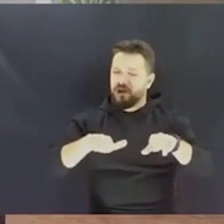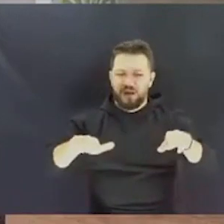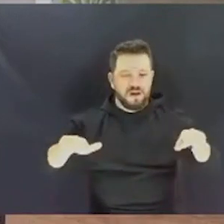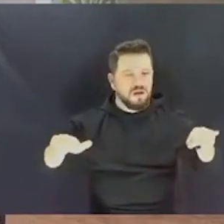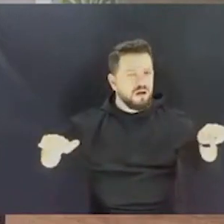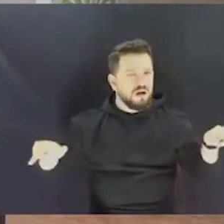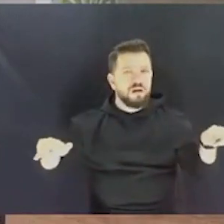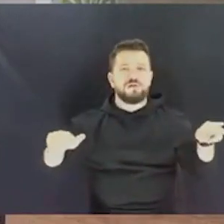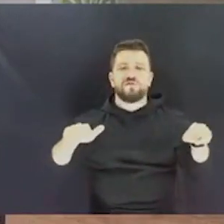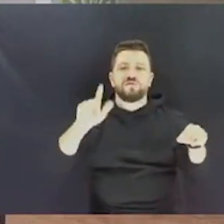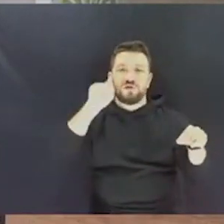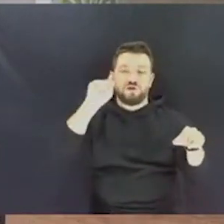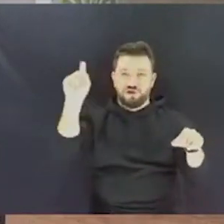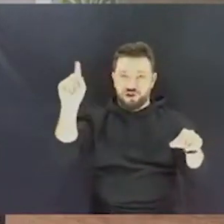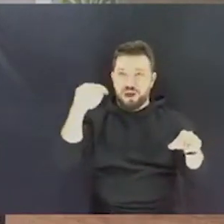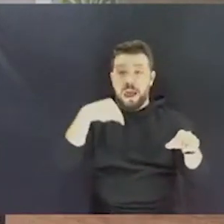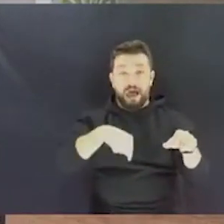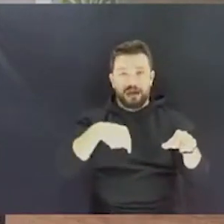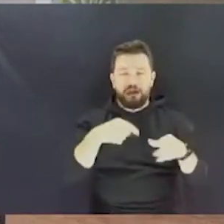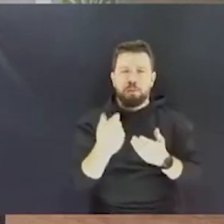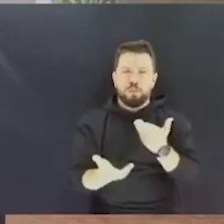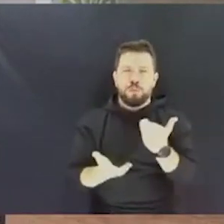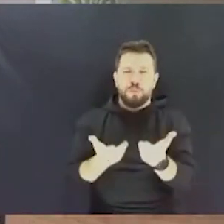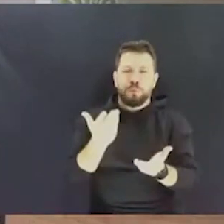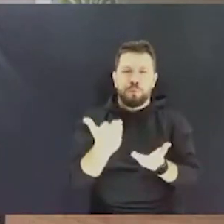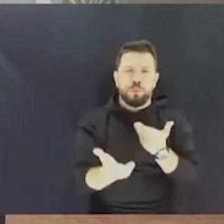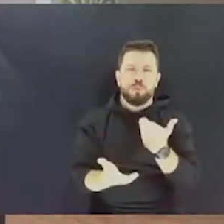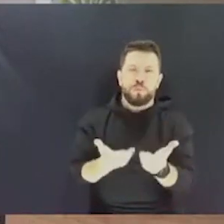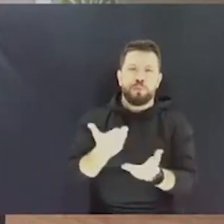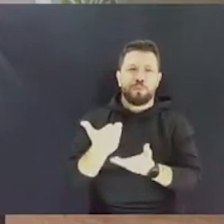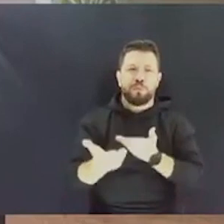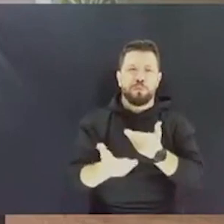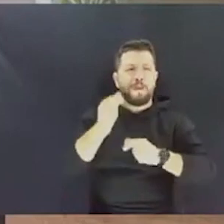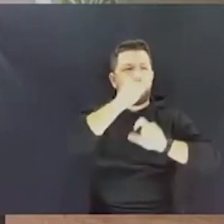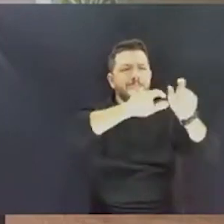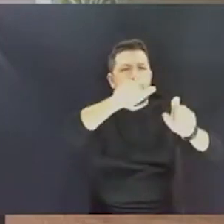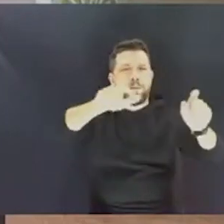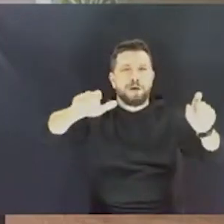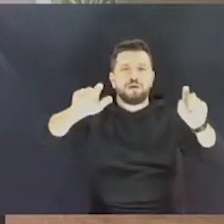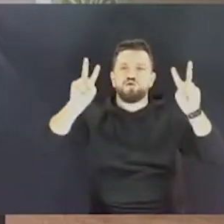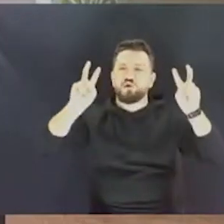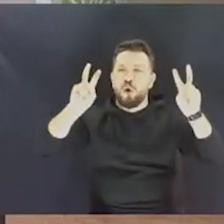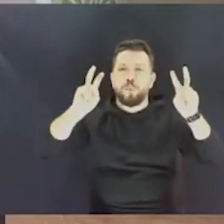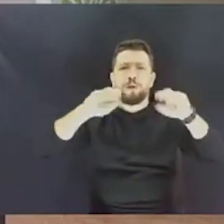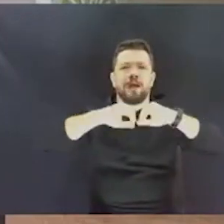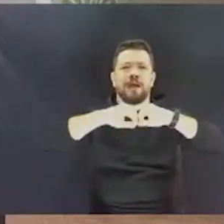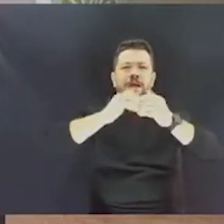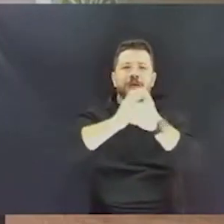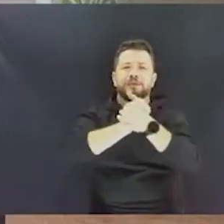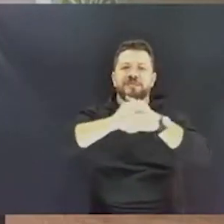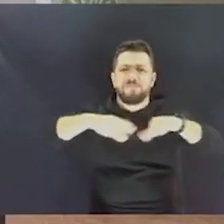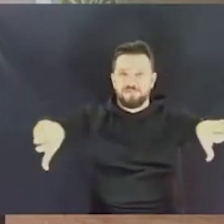que fizemos aqui nesta casa resolvendo diversos problemas desde paternidade divórcio solução de problemas com